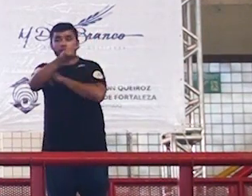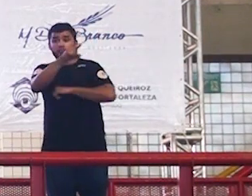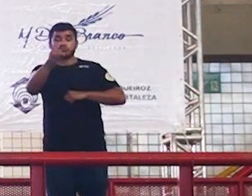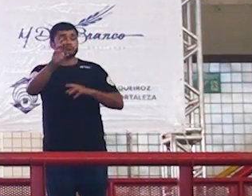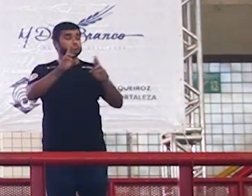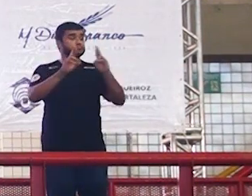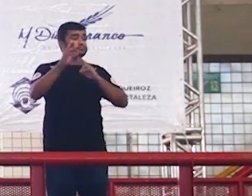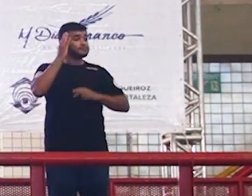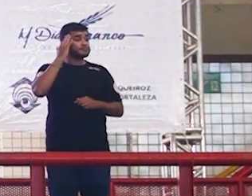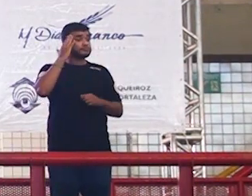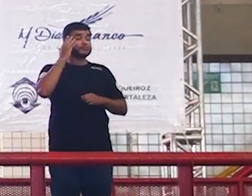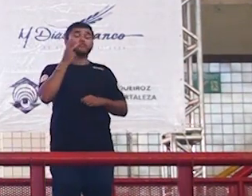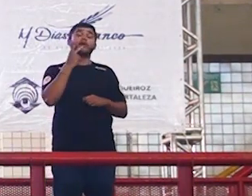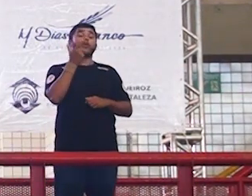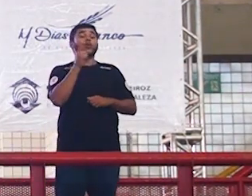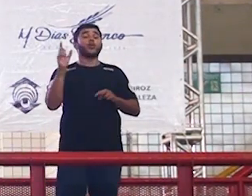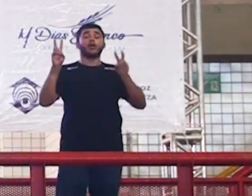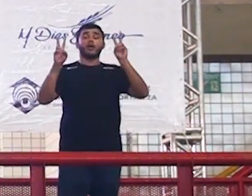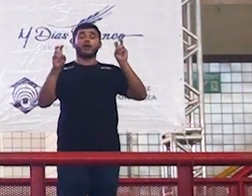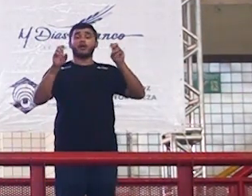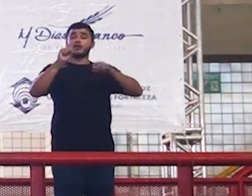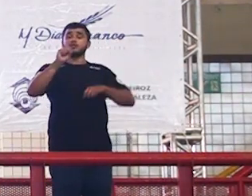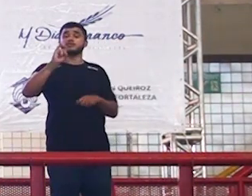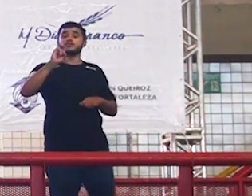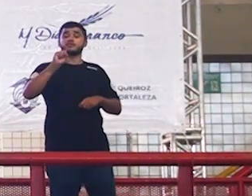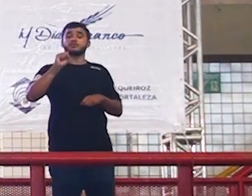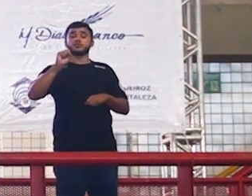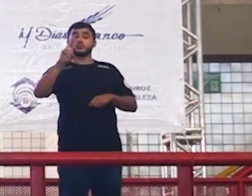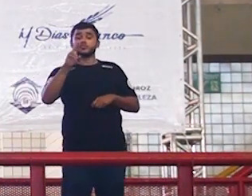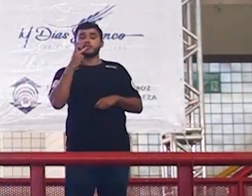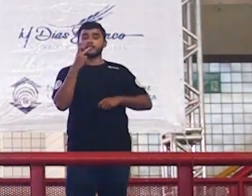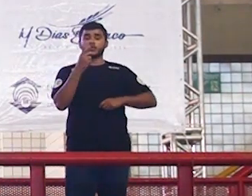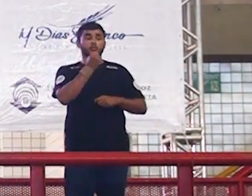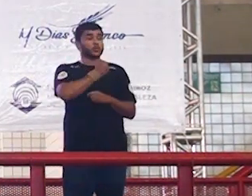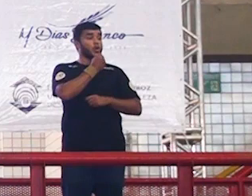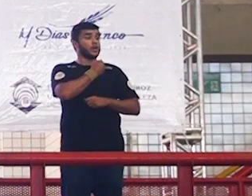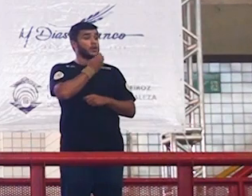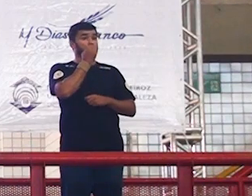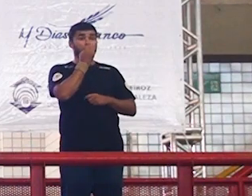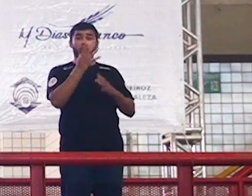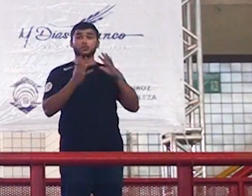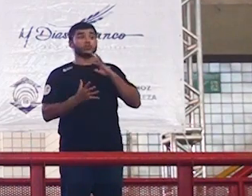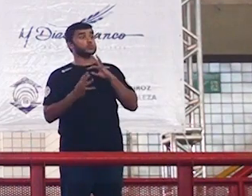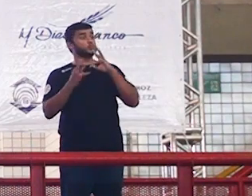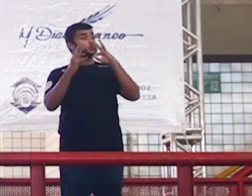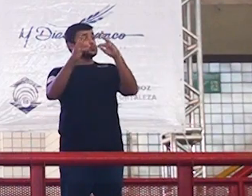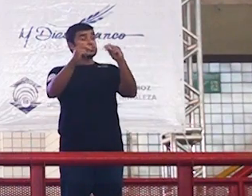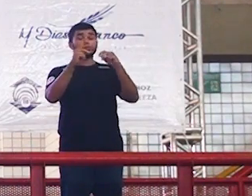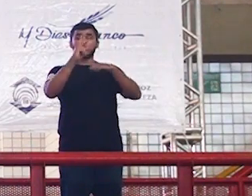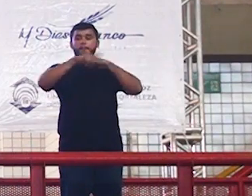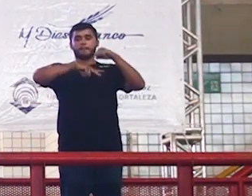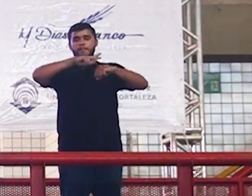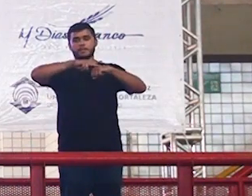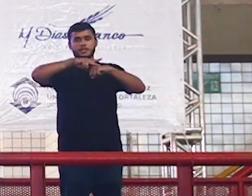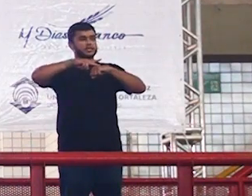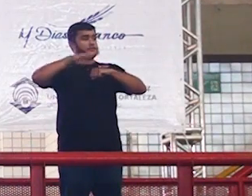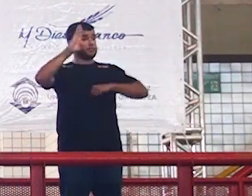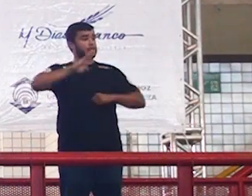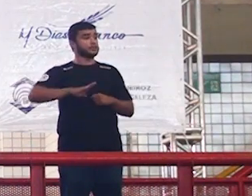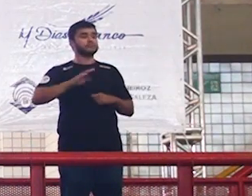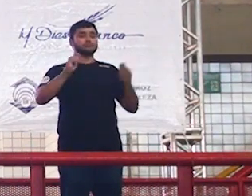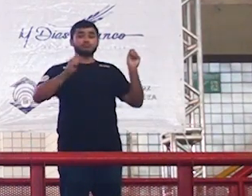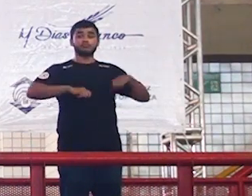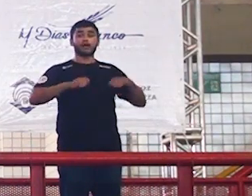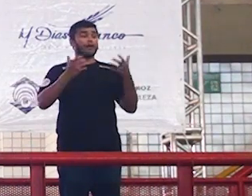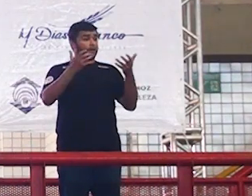o SISU. Graças ao SISU, sua nota está conectada com o Brasil inteiro. Você que